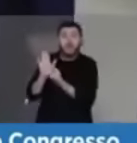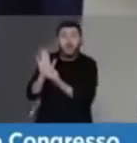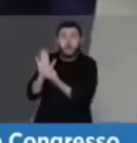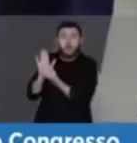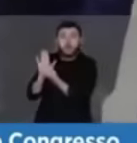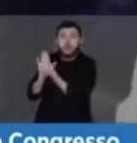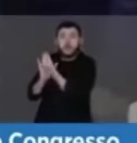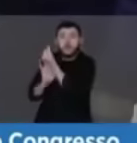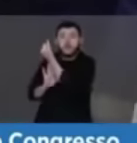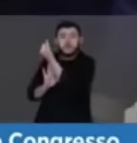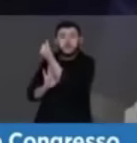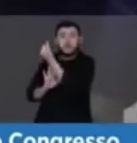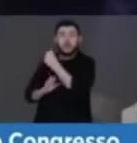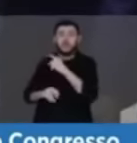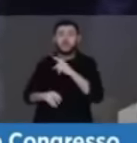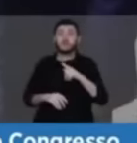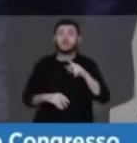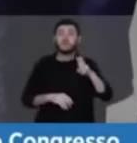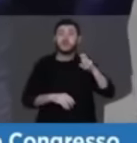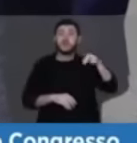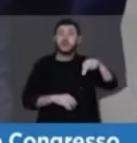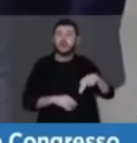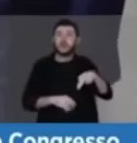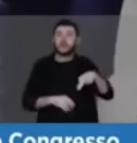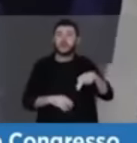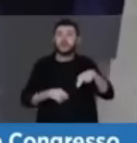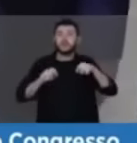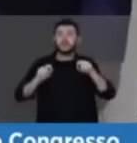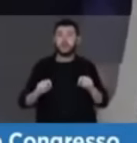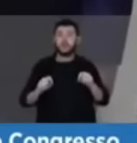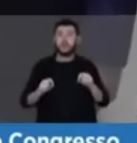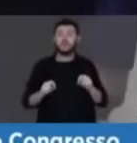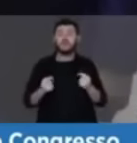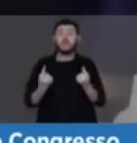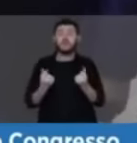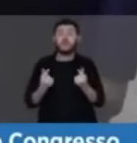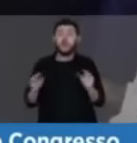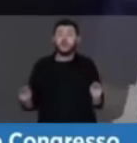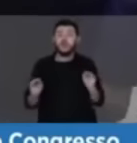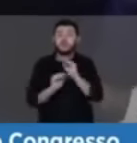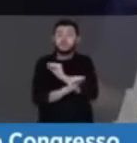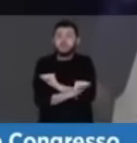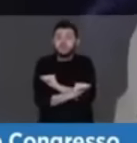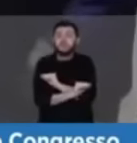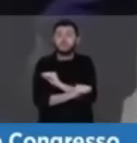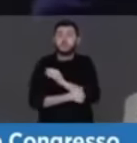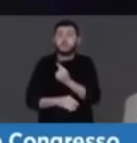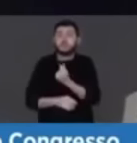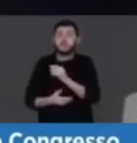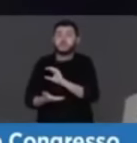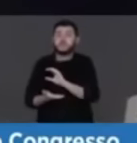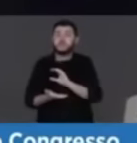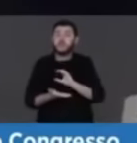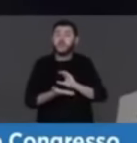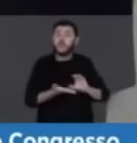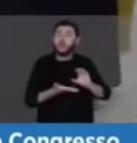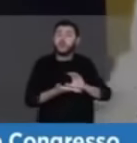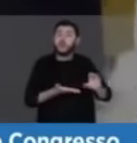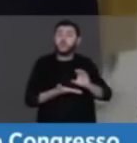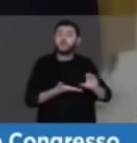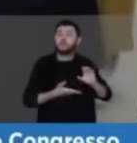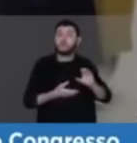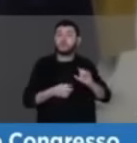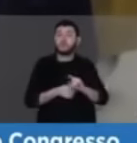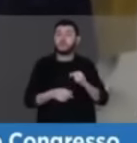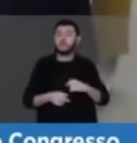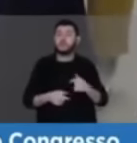este PLN tá fazendo remanejamento de recursos previstos no orçamento e remanejando